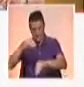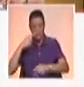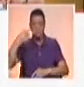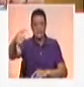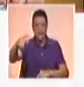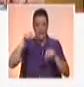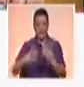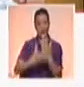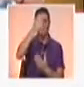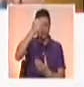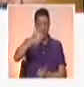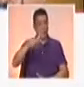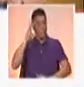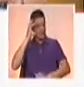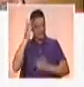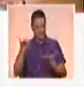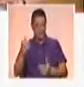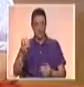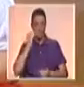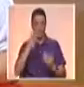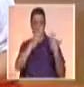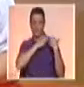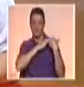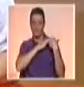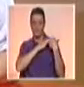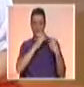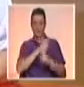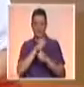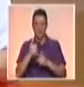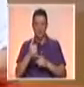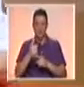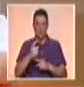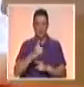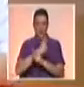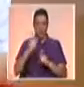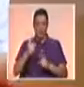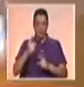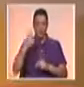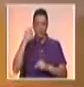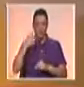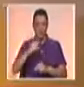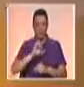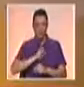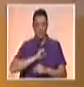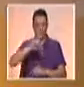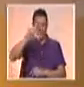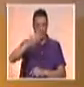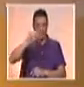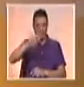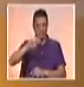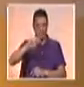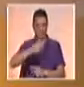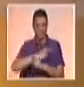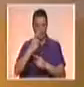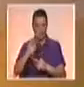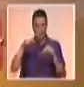nesta matéria? Boa tarde. Olá. Como responsável e como mãe de um surdo de sim, 21 anos. Sim, não é? E a chegar lá pronto. Depois também, mas acho que não é só por isso que